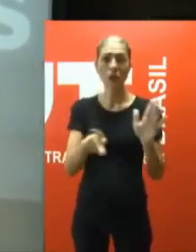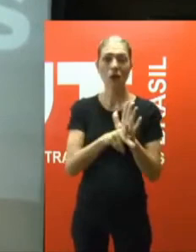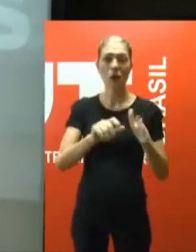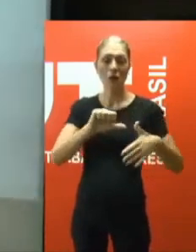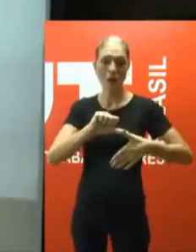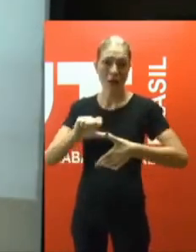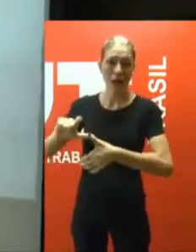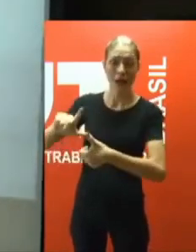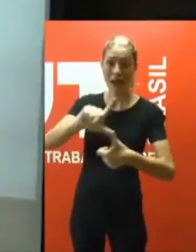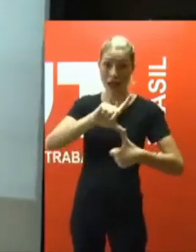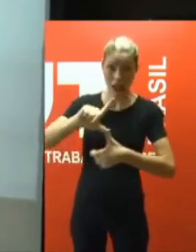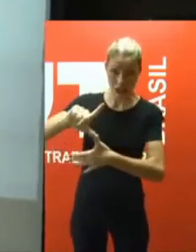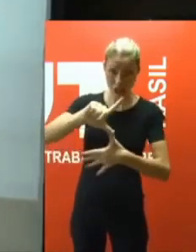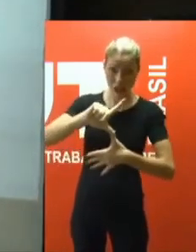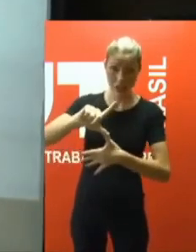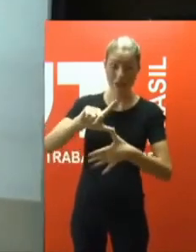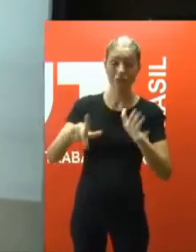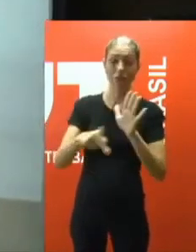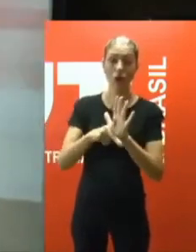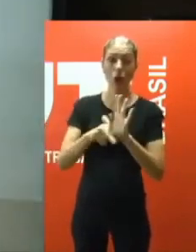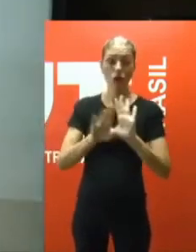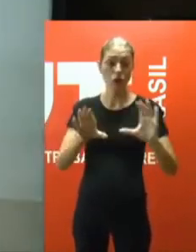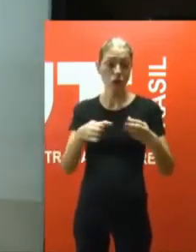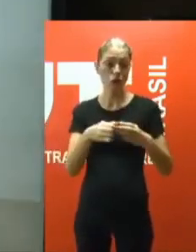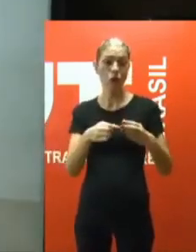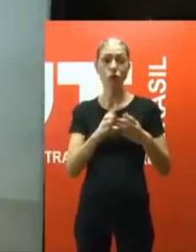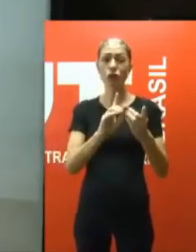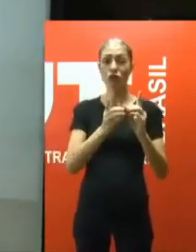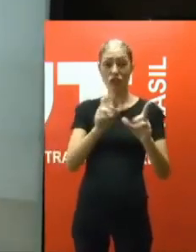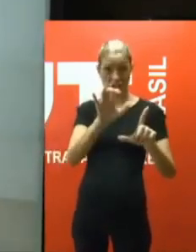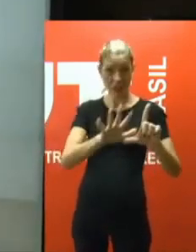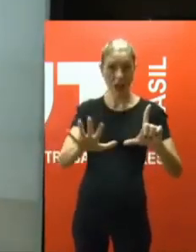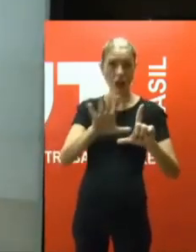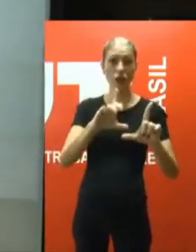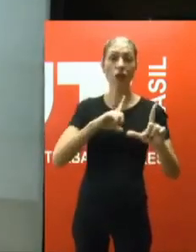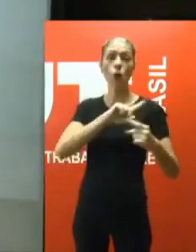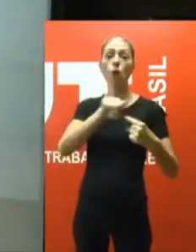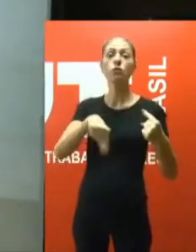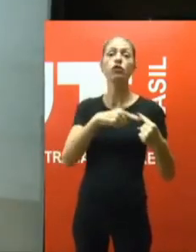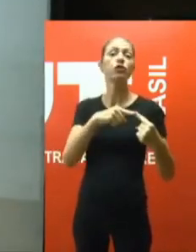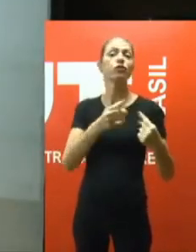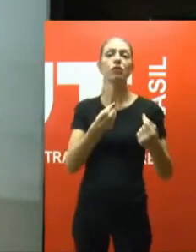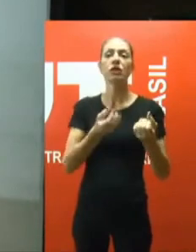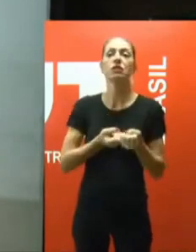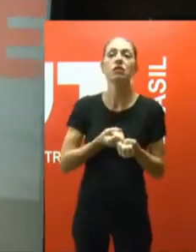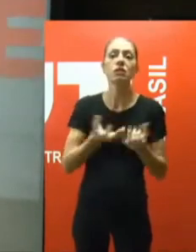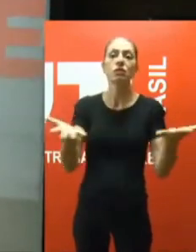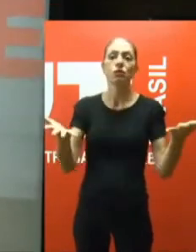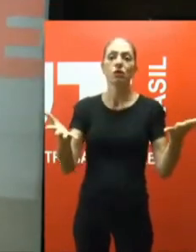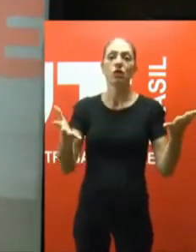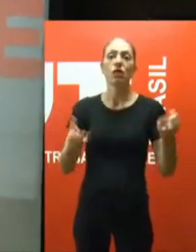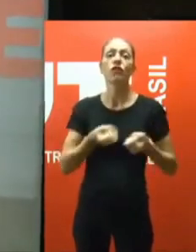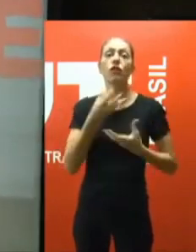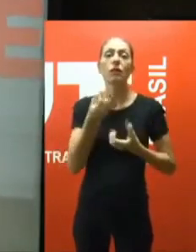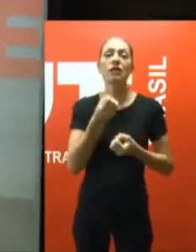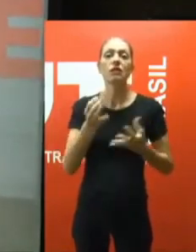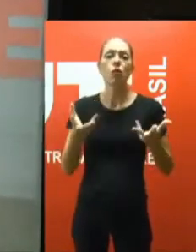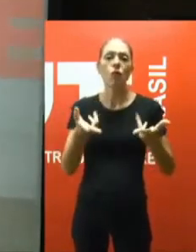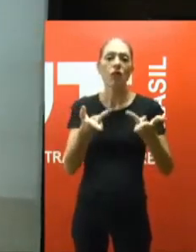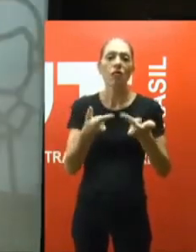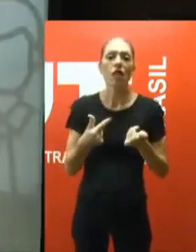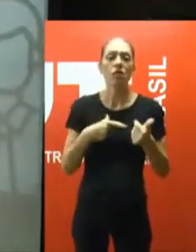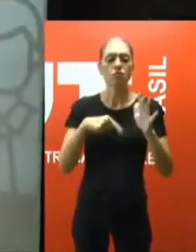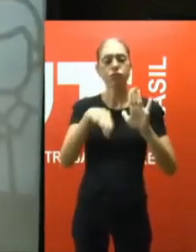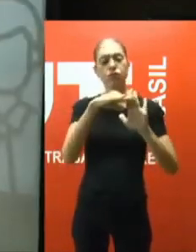Latina. As brigadas digitais tem como objetivo distribuir informação de qualidade e pautar